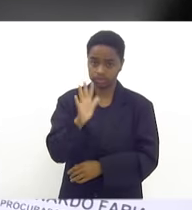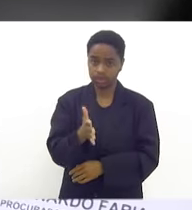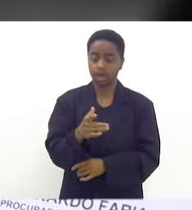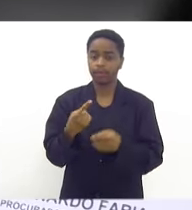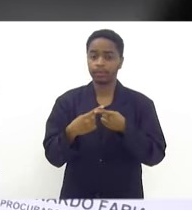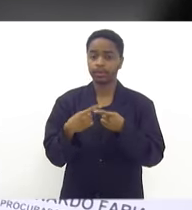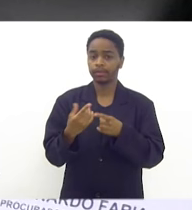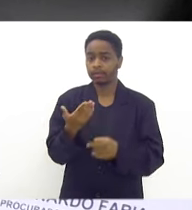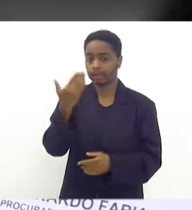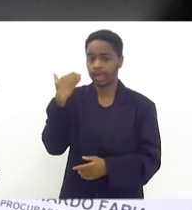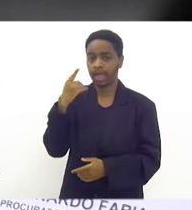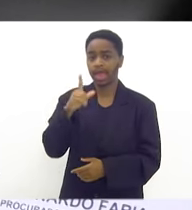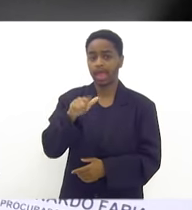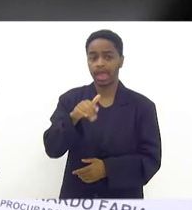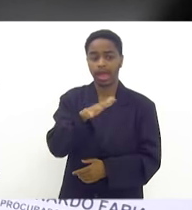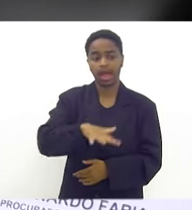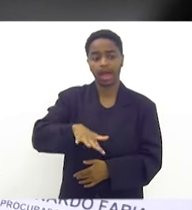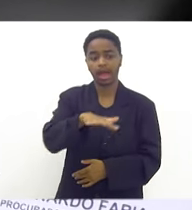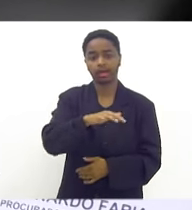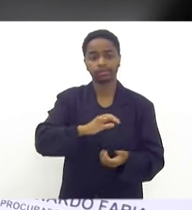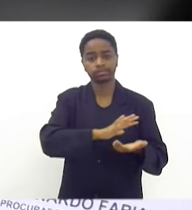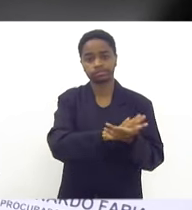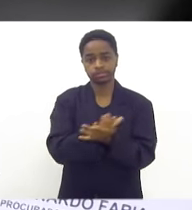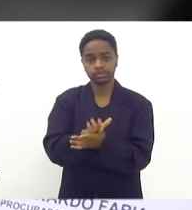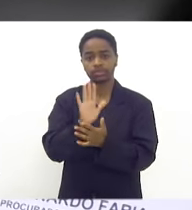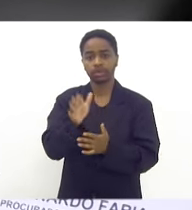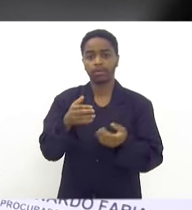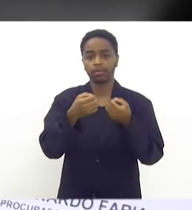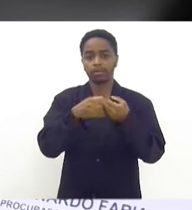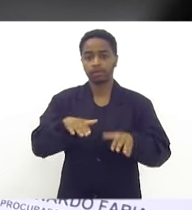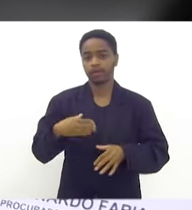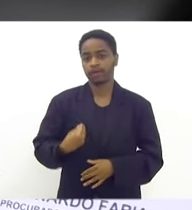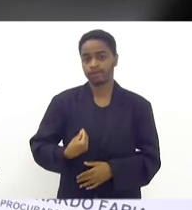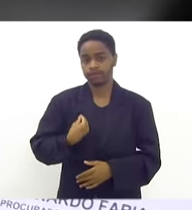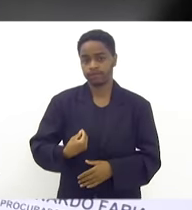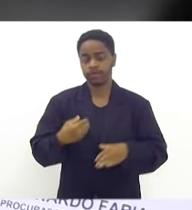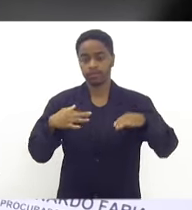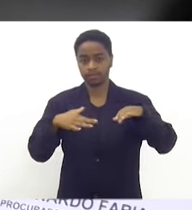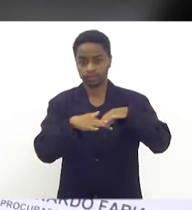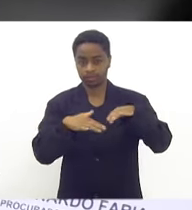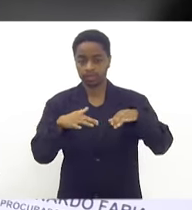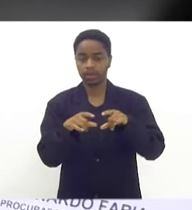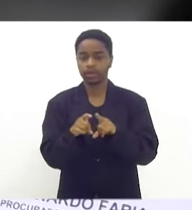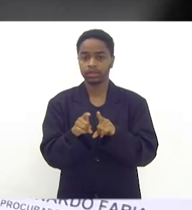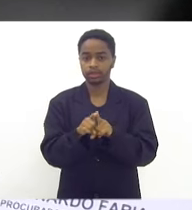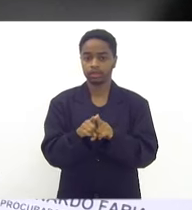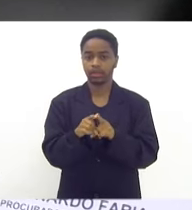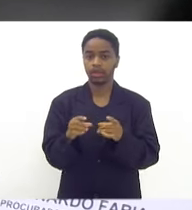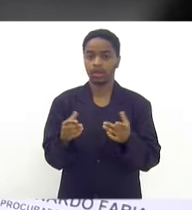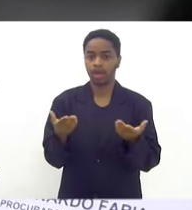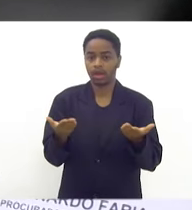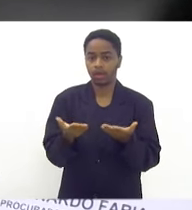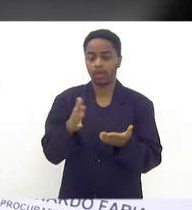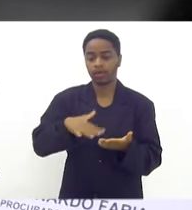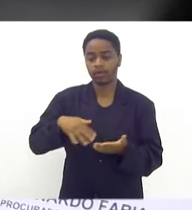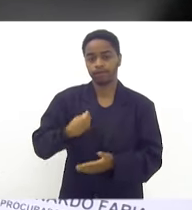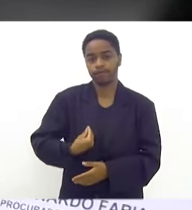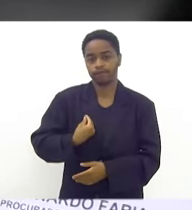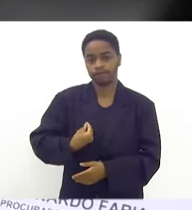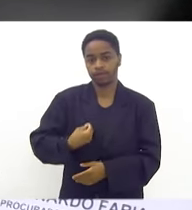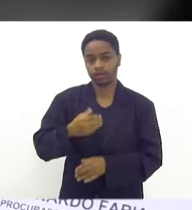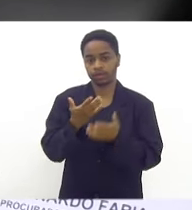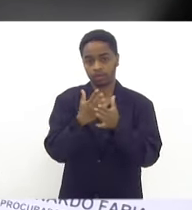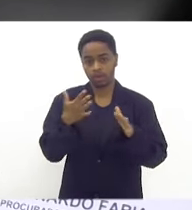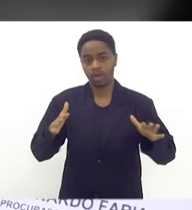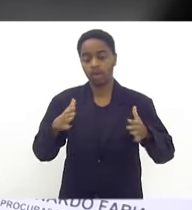área degradada que já tava comprometendo a vida na Bahia de Guanabara o manguezal é o bário Marinho da vida hoje se tem se tem a diversidade biológica que